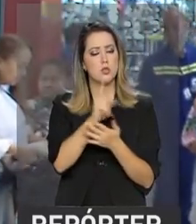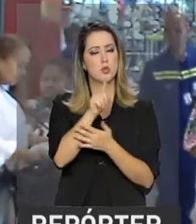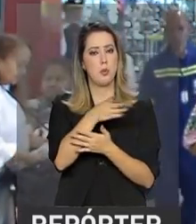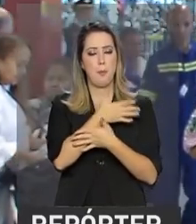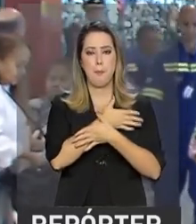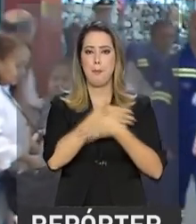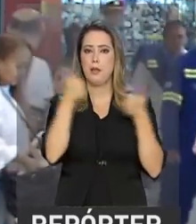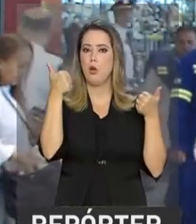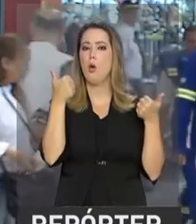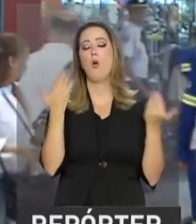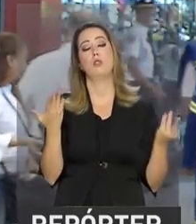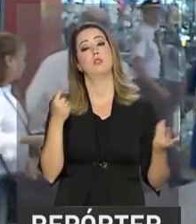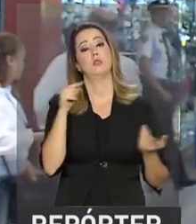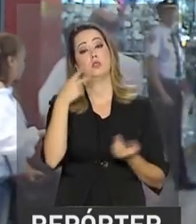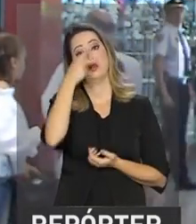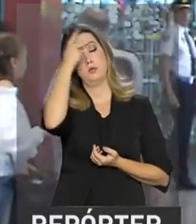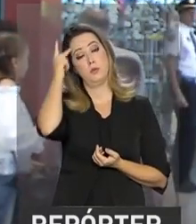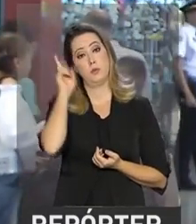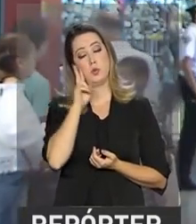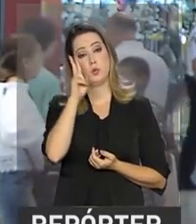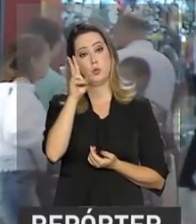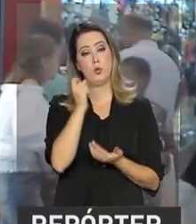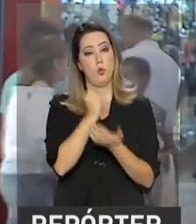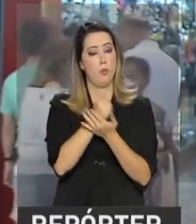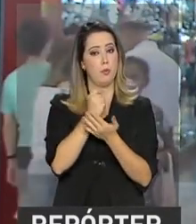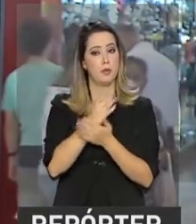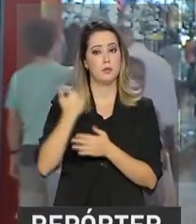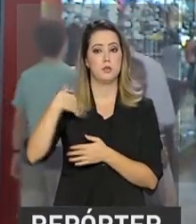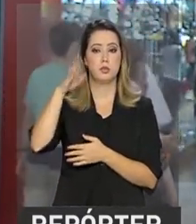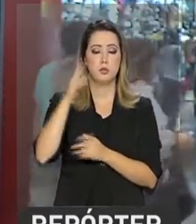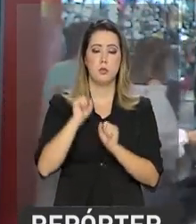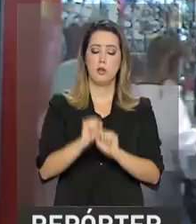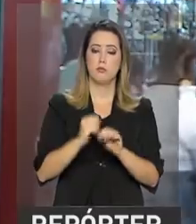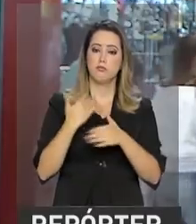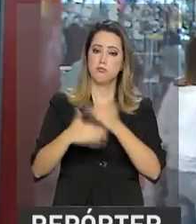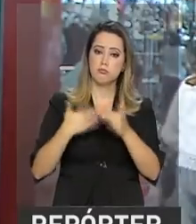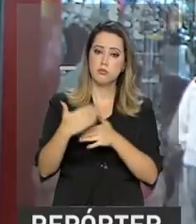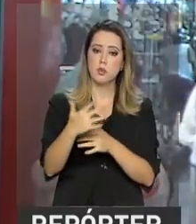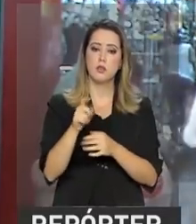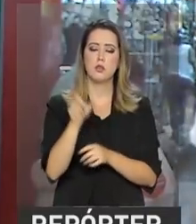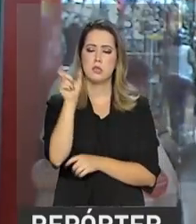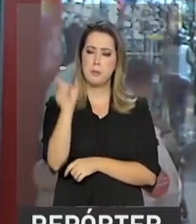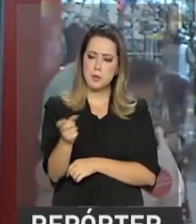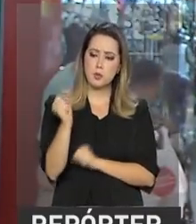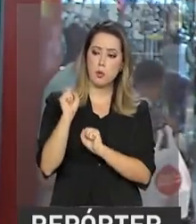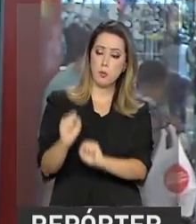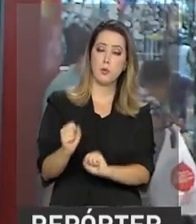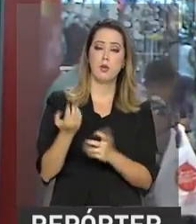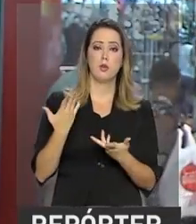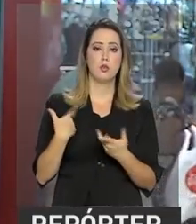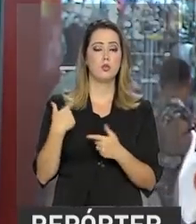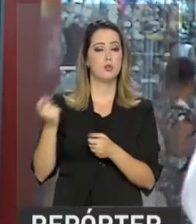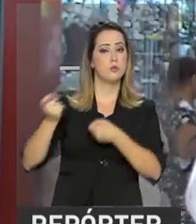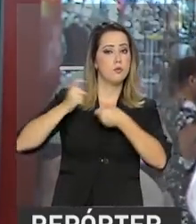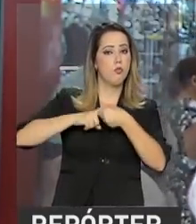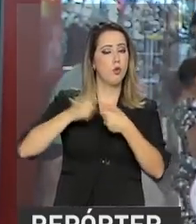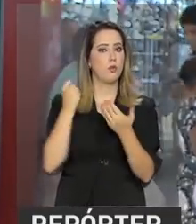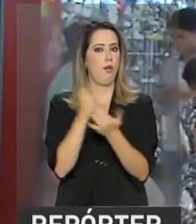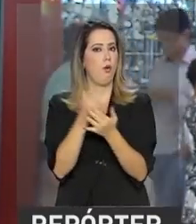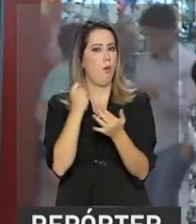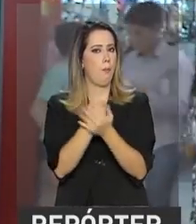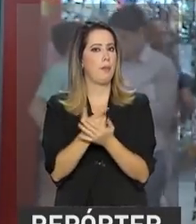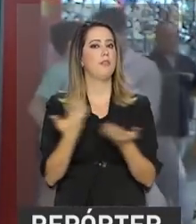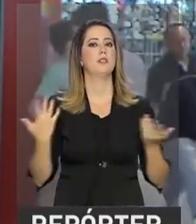melhores hoje vê um consumidor mais otimista e mais capitalizado se esse cara de fato conseguiu retomar o poder de